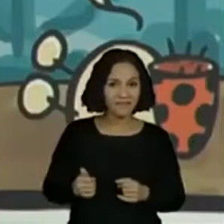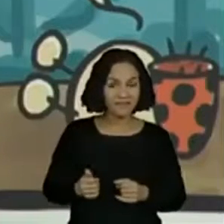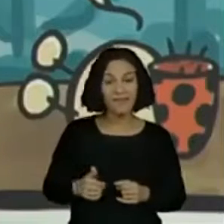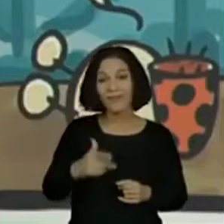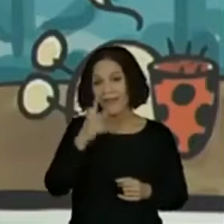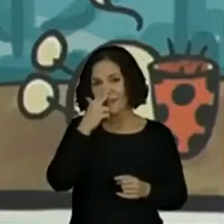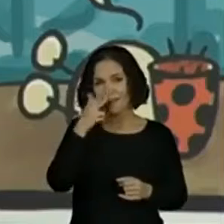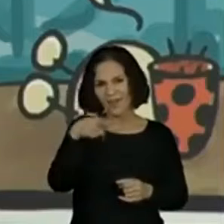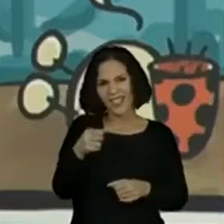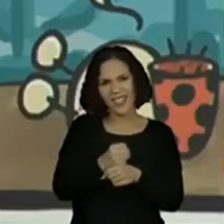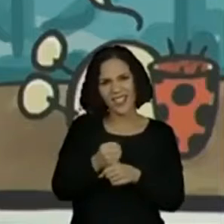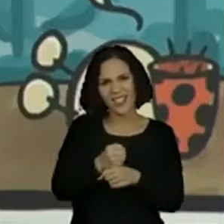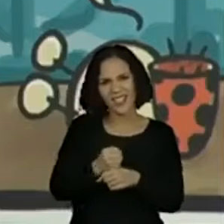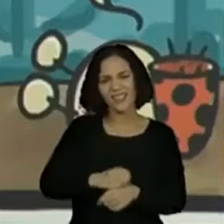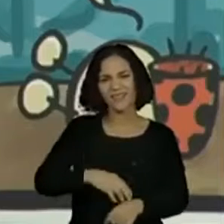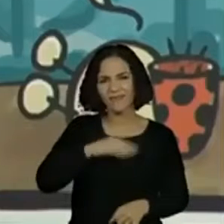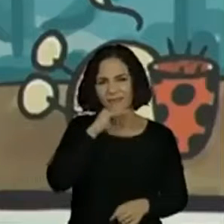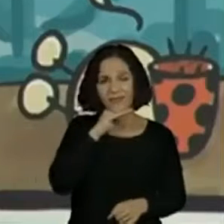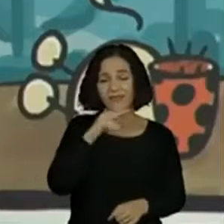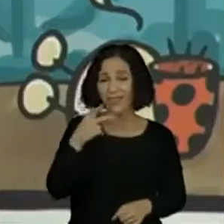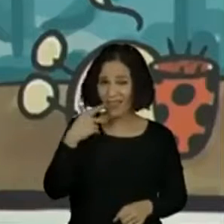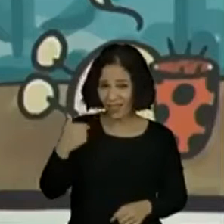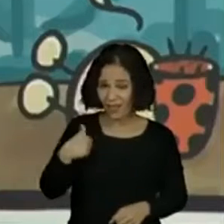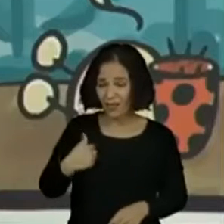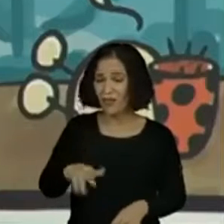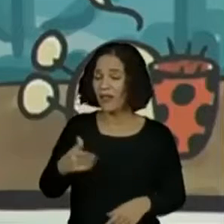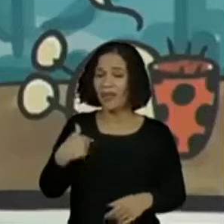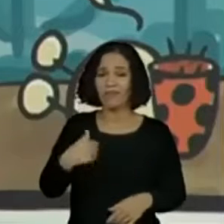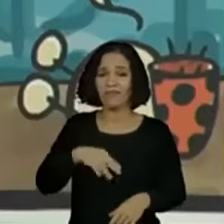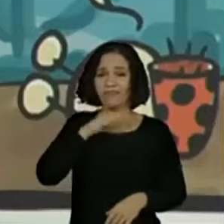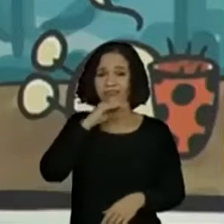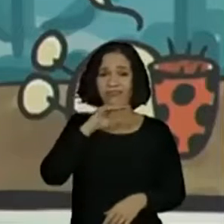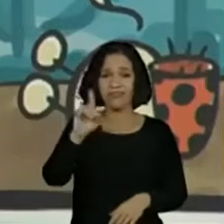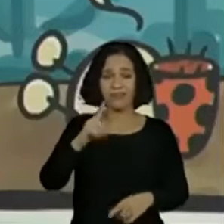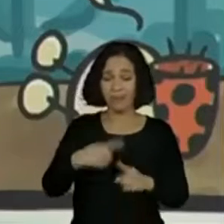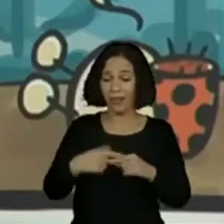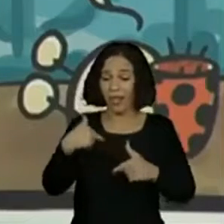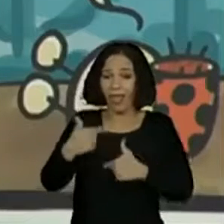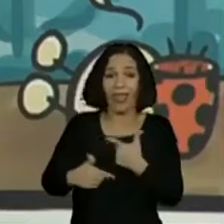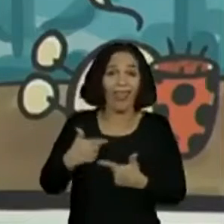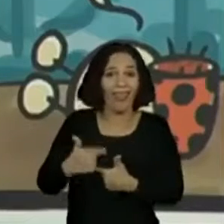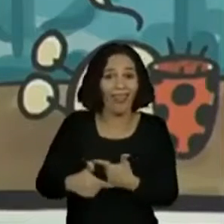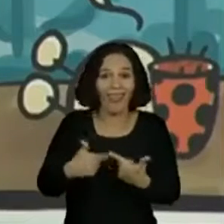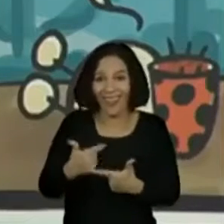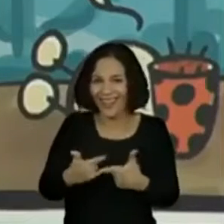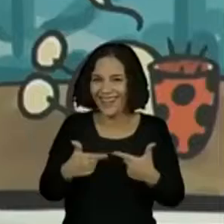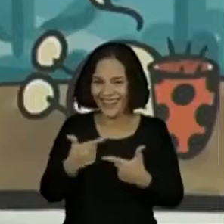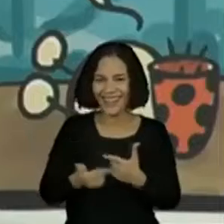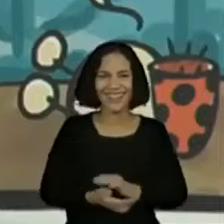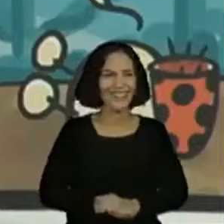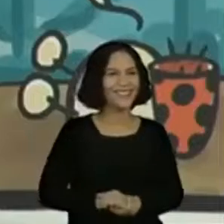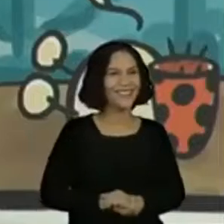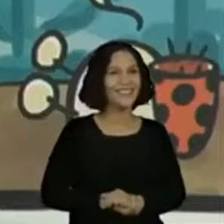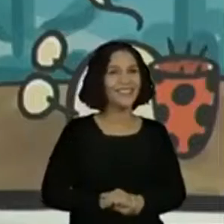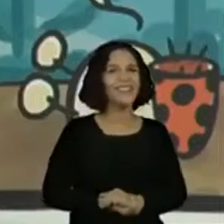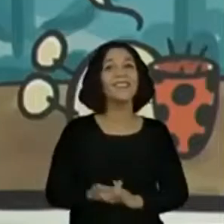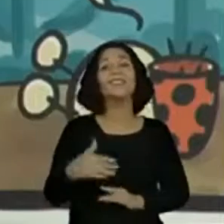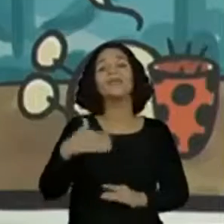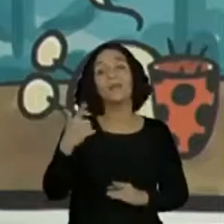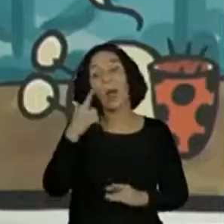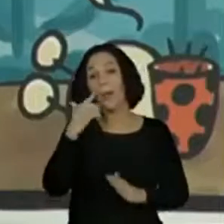dando tédio na gente? Ah, eu não consegui ter esse tédio ainda, professora, não. Aí ela vai, ó, lá para